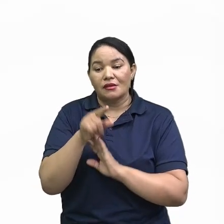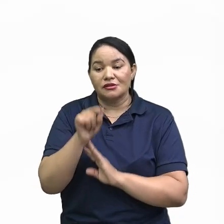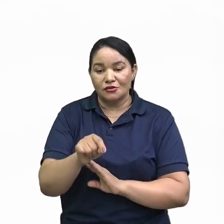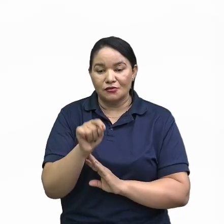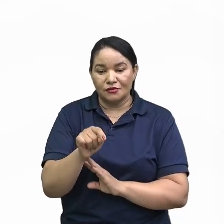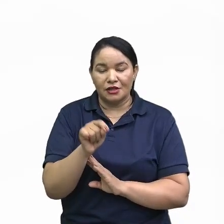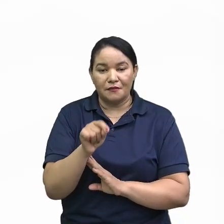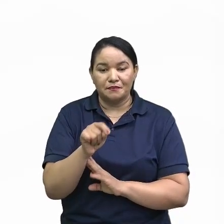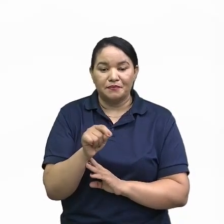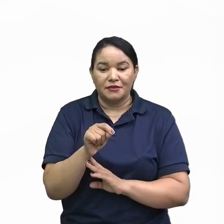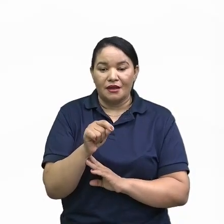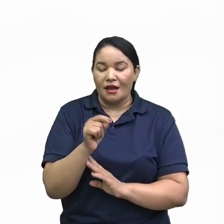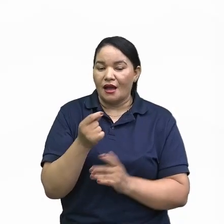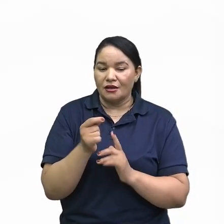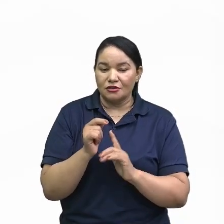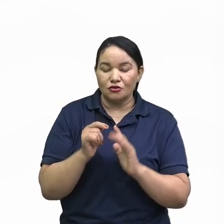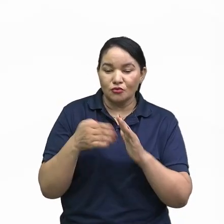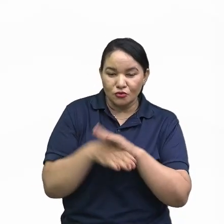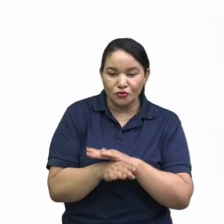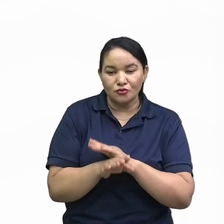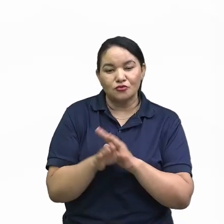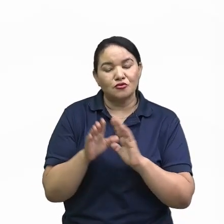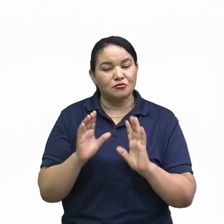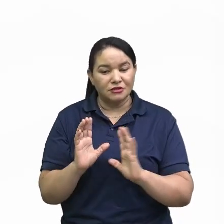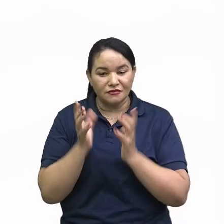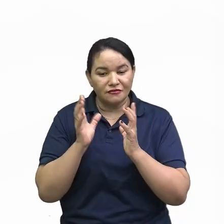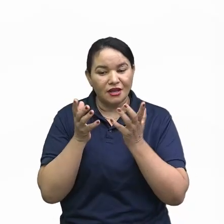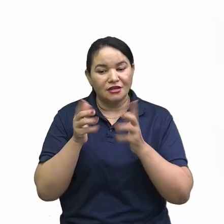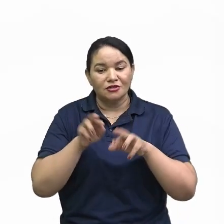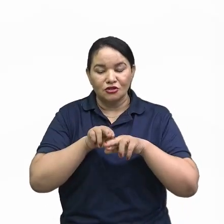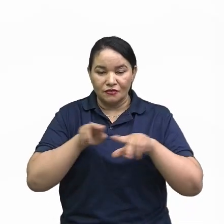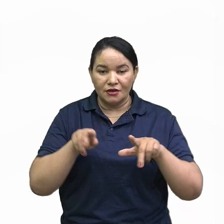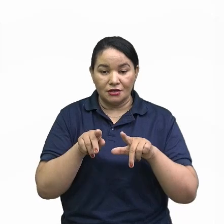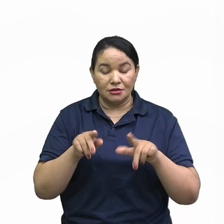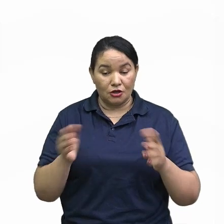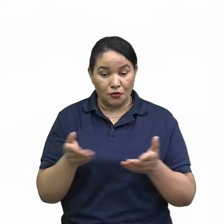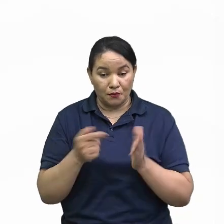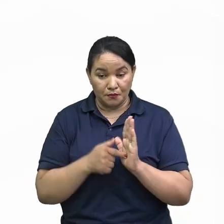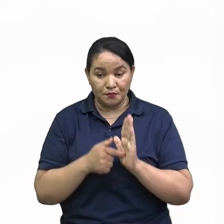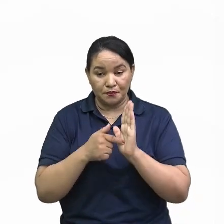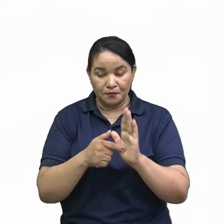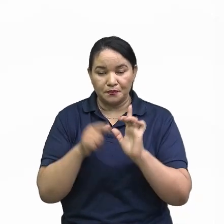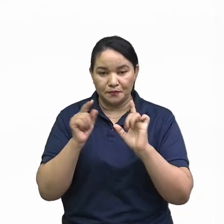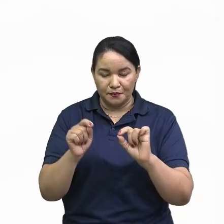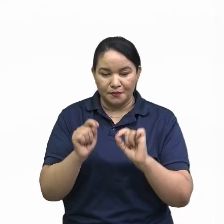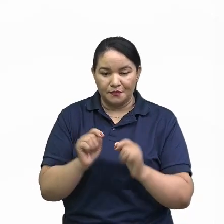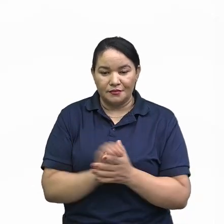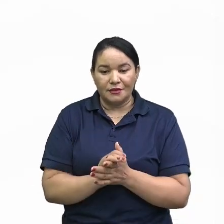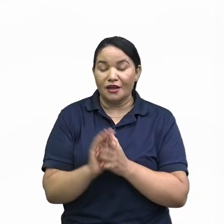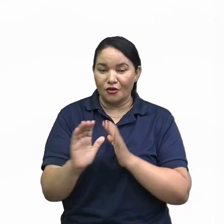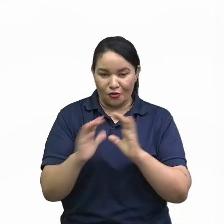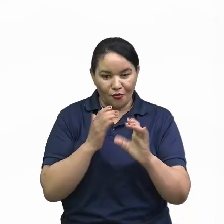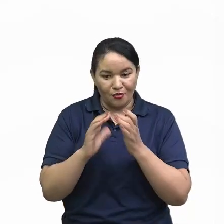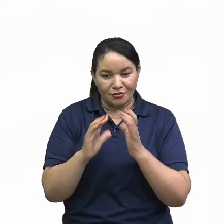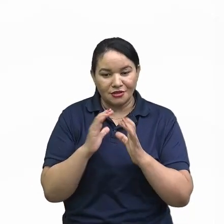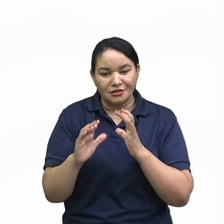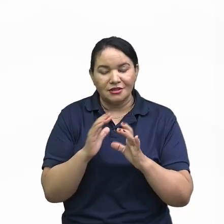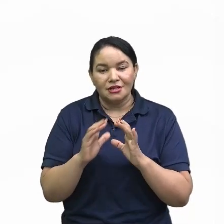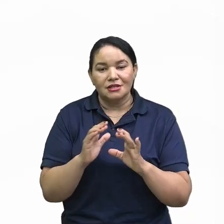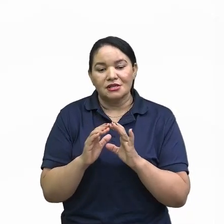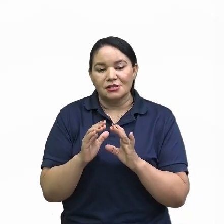das celebrações, das festas. E isso traz para a gente essa forma de comunicação